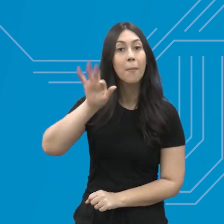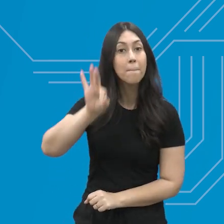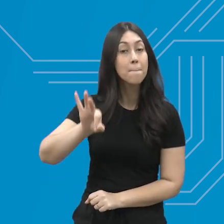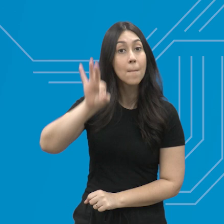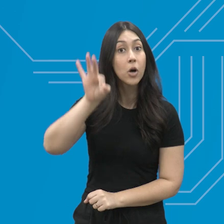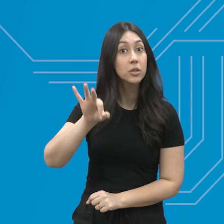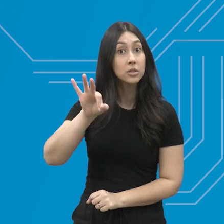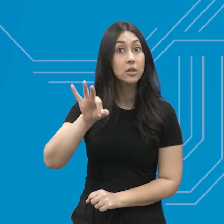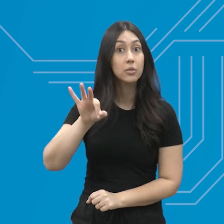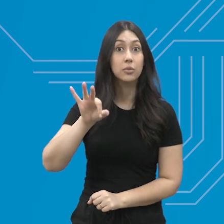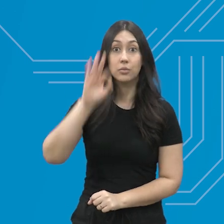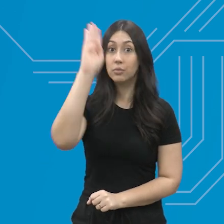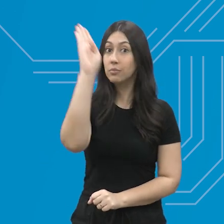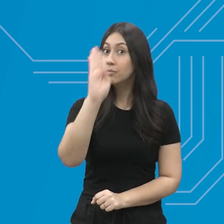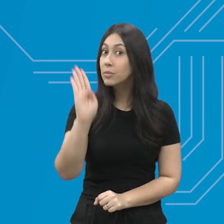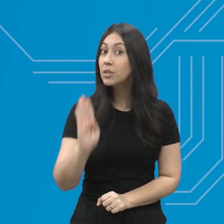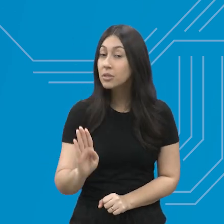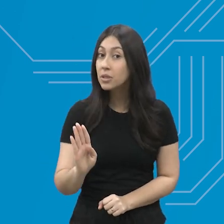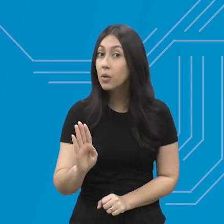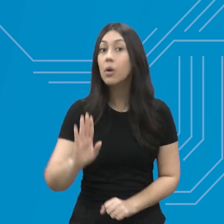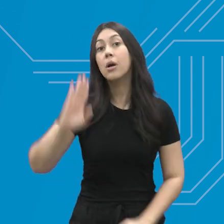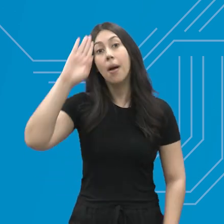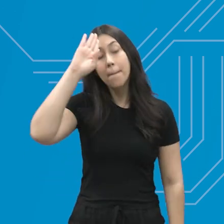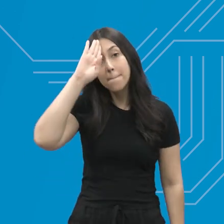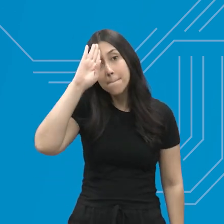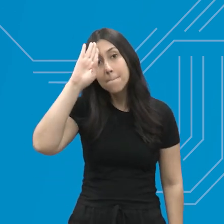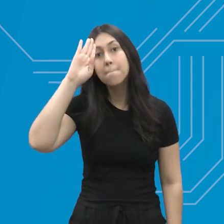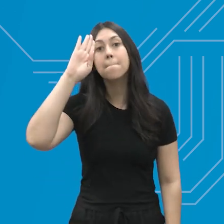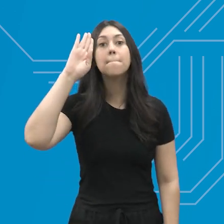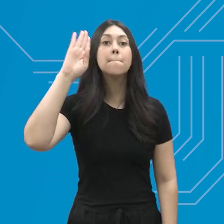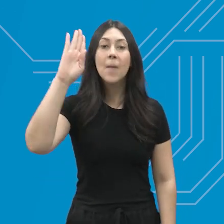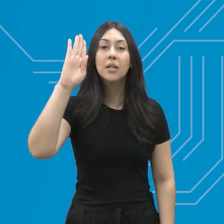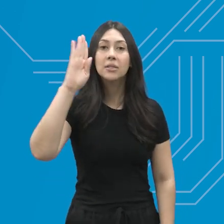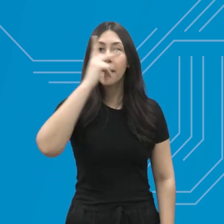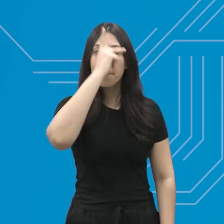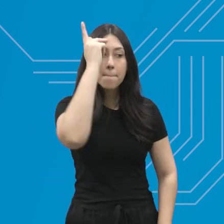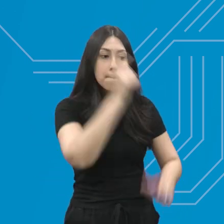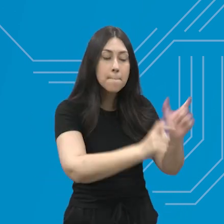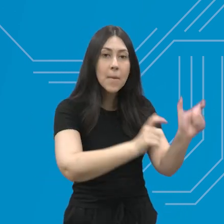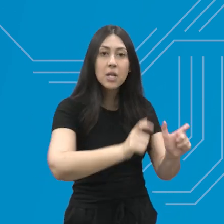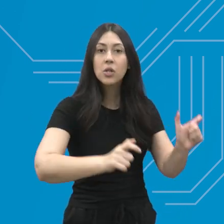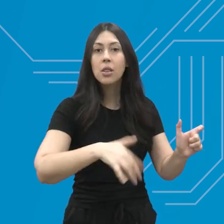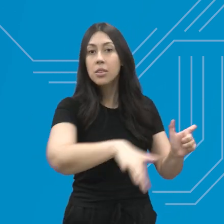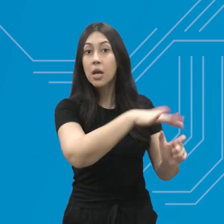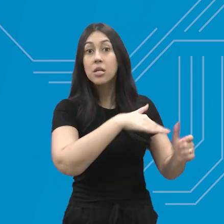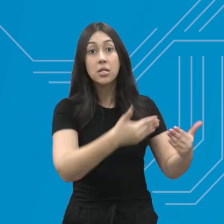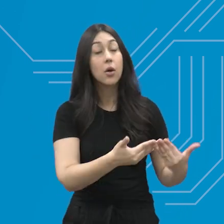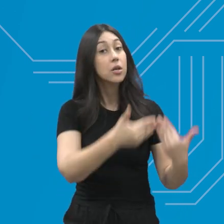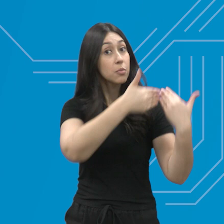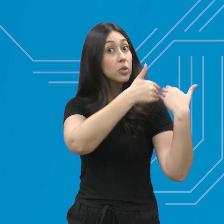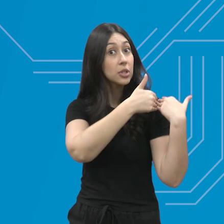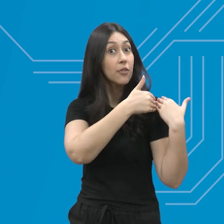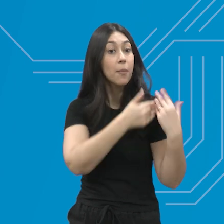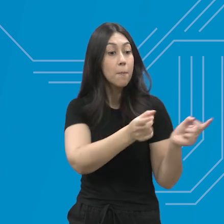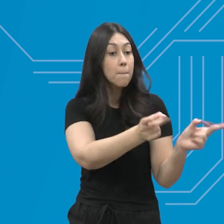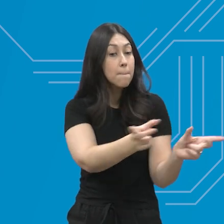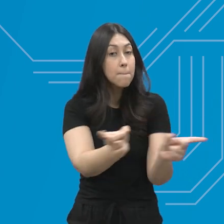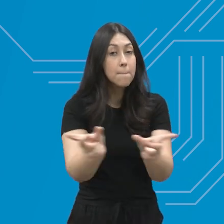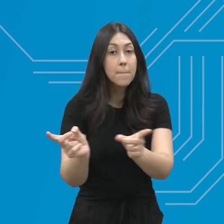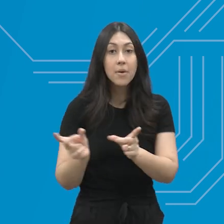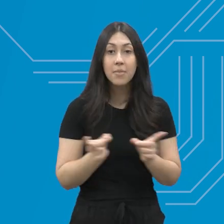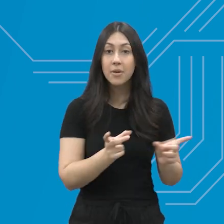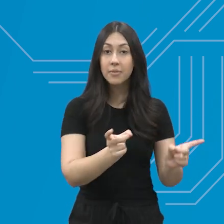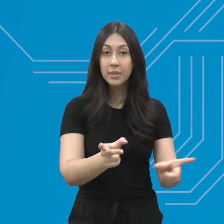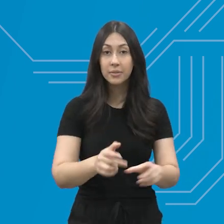de todos os produtores agrícolas do país. E as principais responsáveis pelo abastecimento do mercado interno são